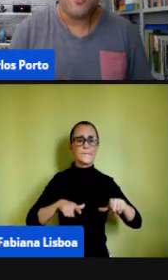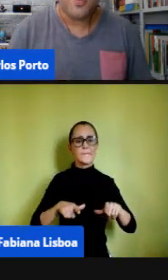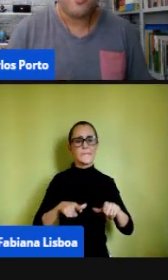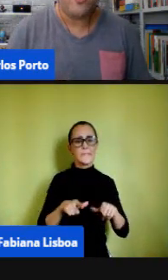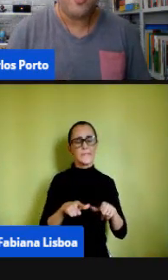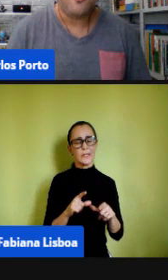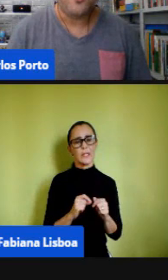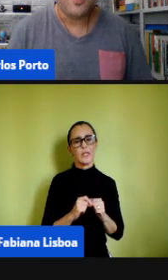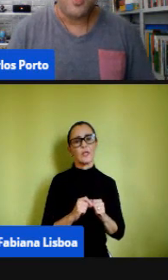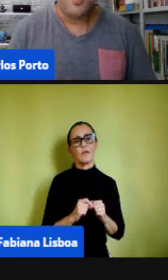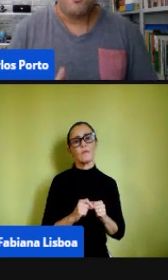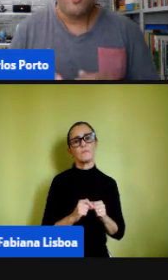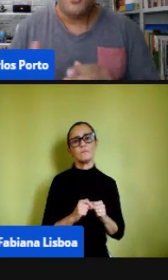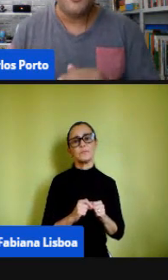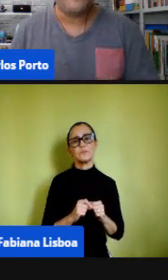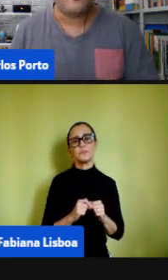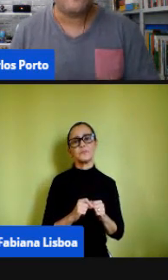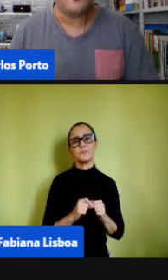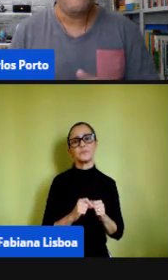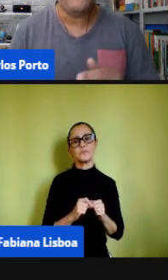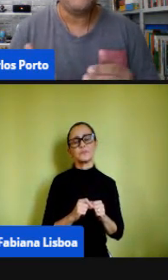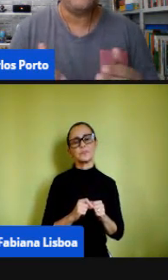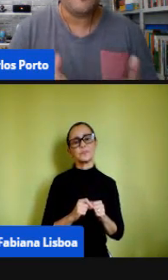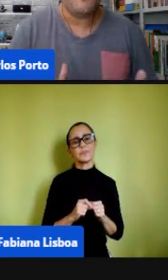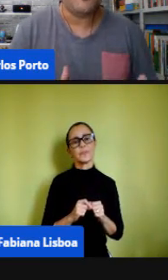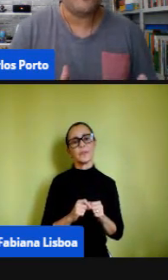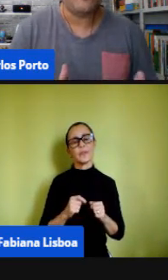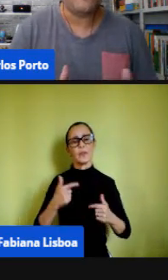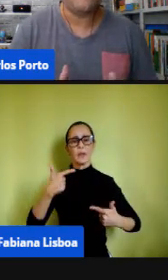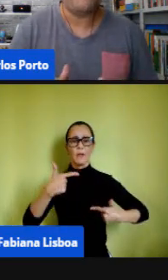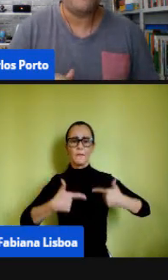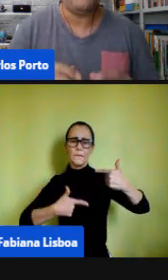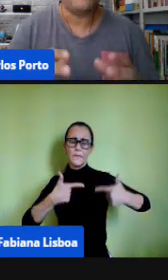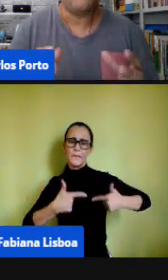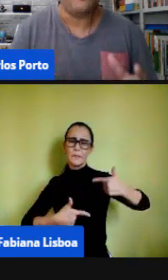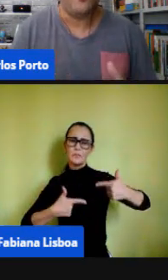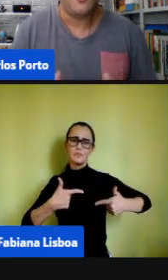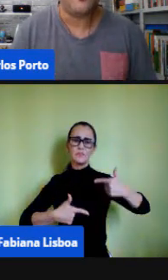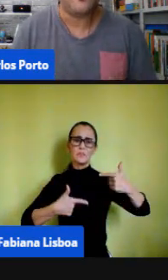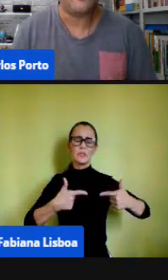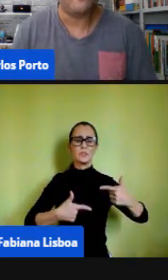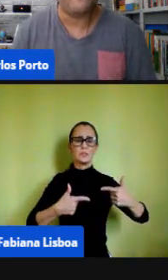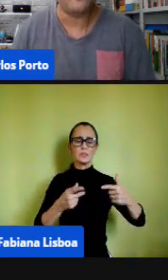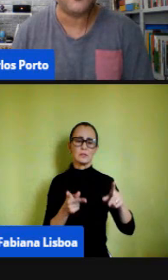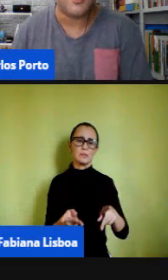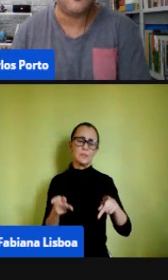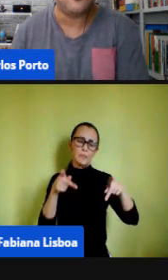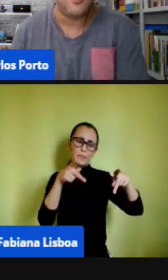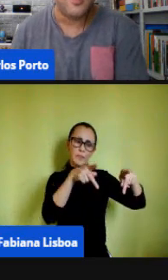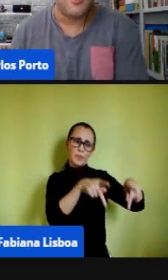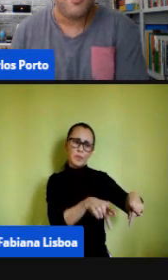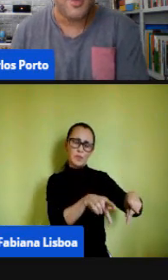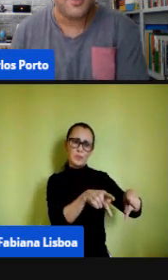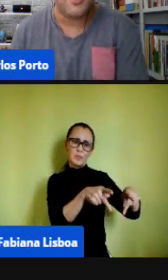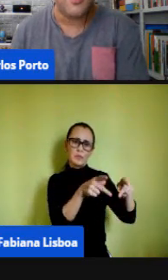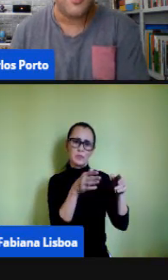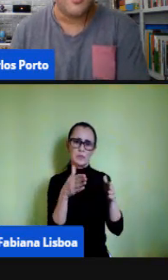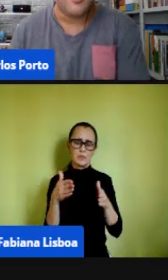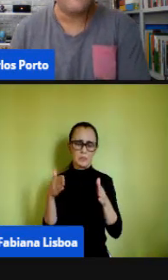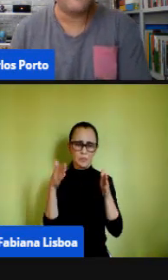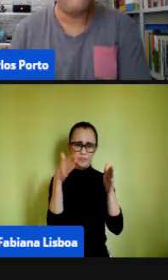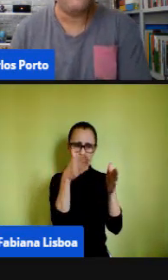posso chamar de políticas e financiamentos, ou seja, políticas públicas que são voltadas